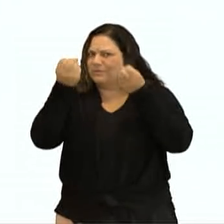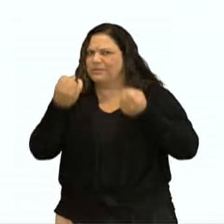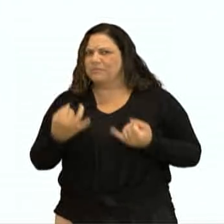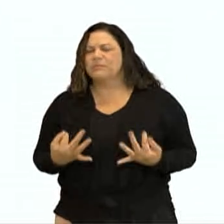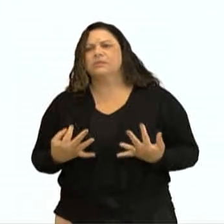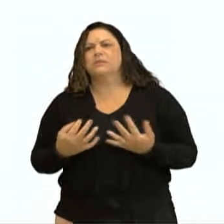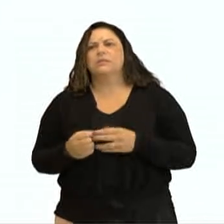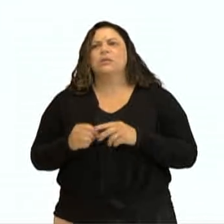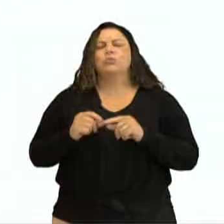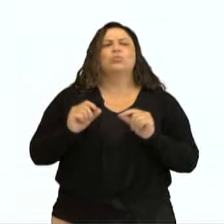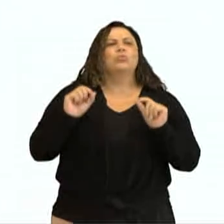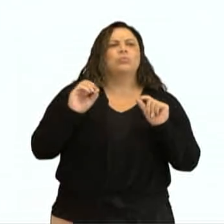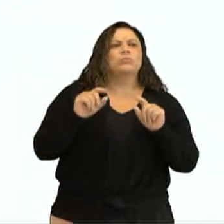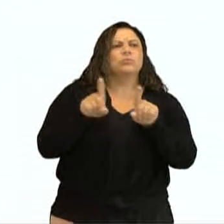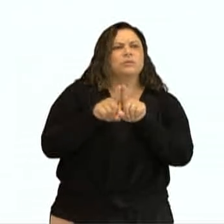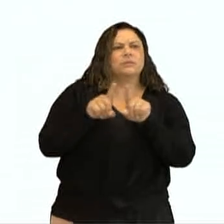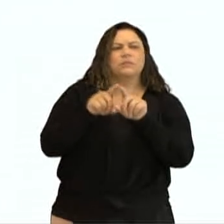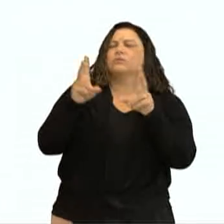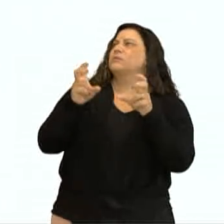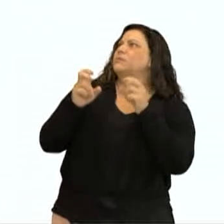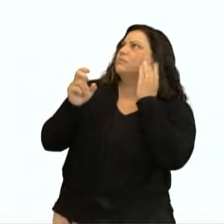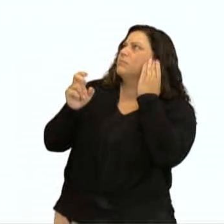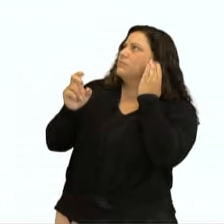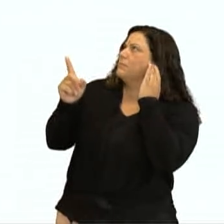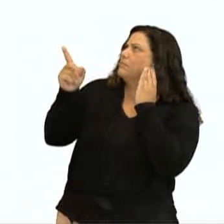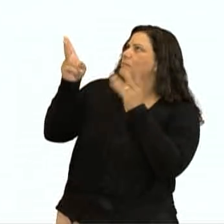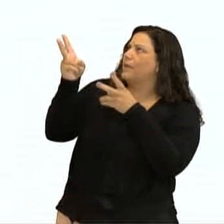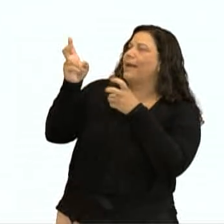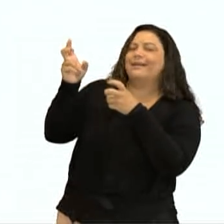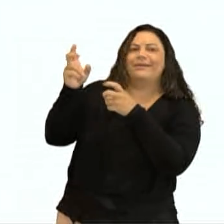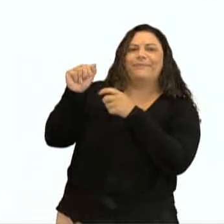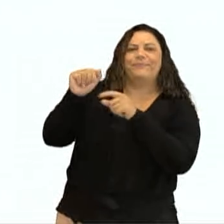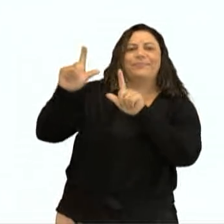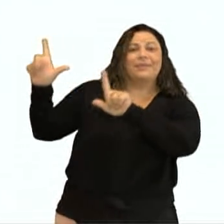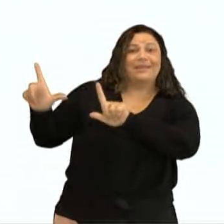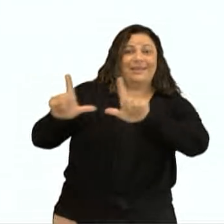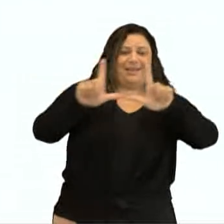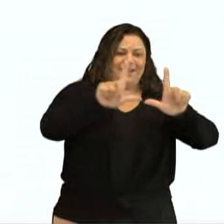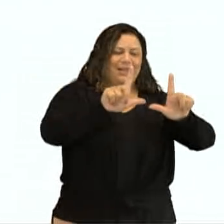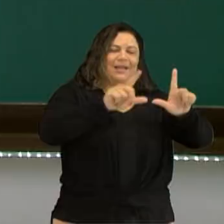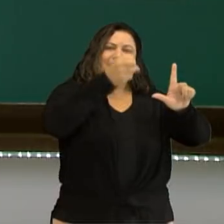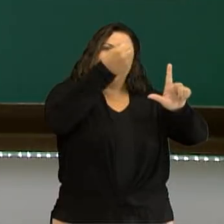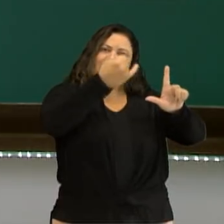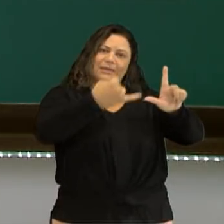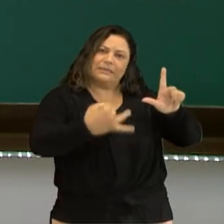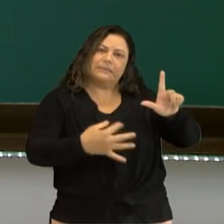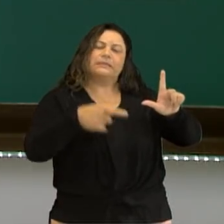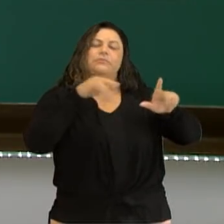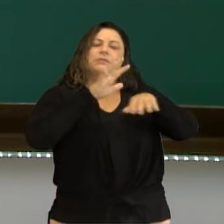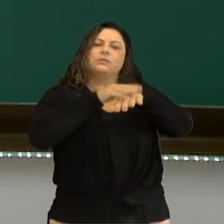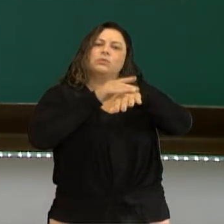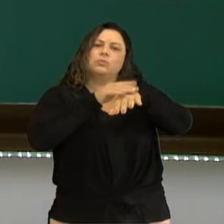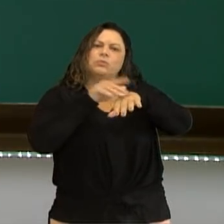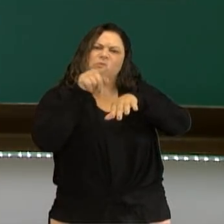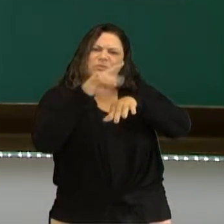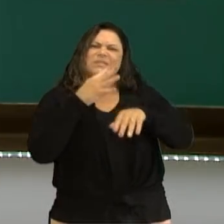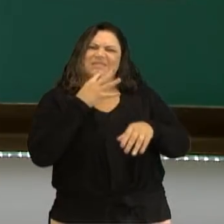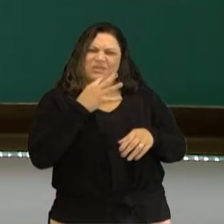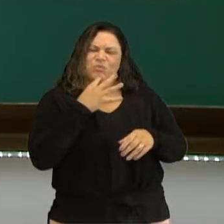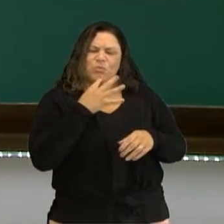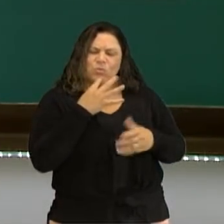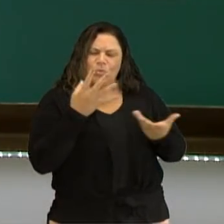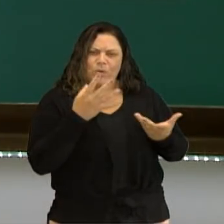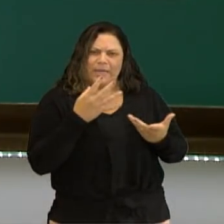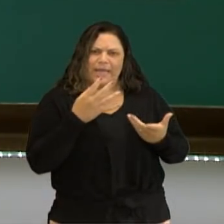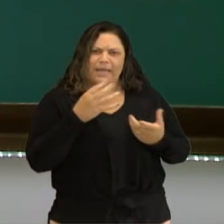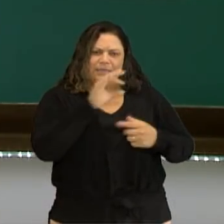Ou seja, aqui a gente tem um cartaz falando sobre essa doença, hanseníase. Você conhece as manchas